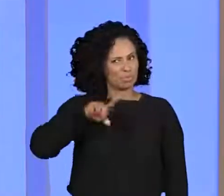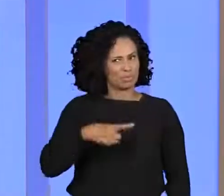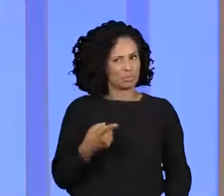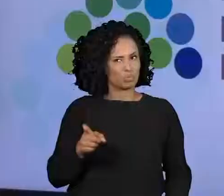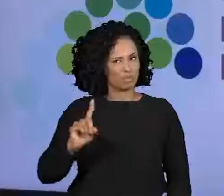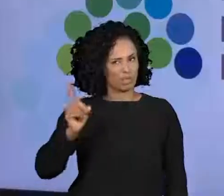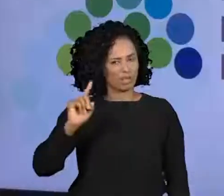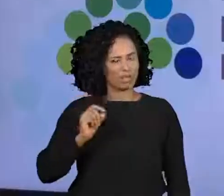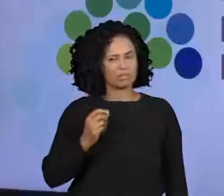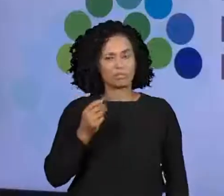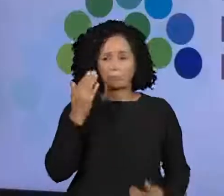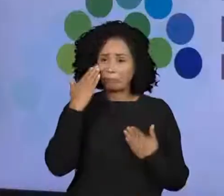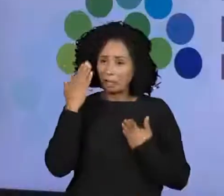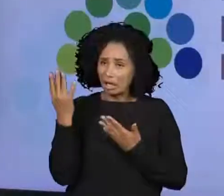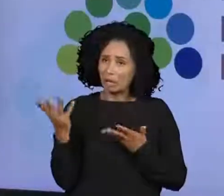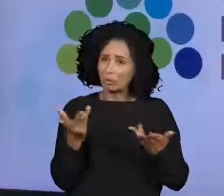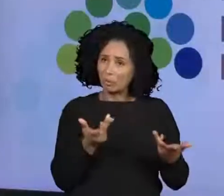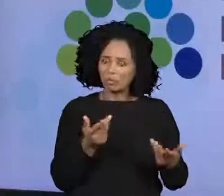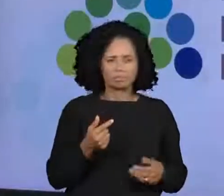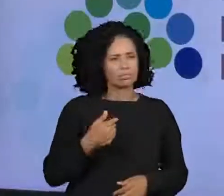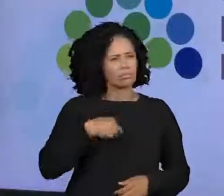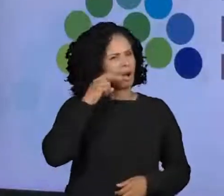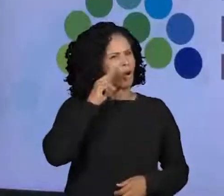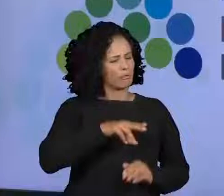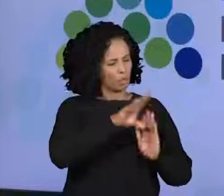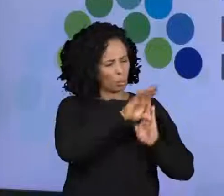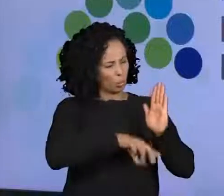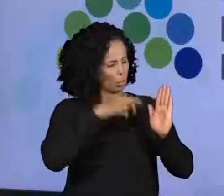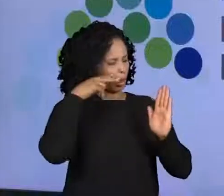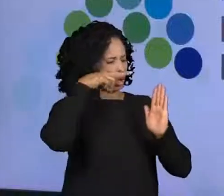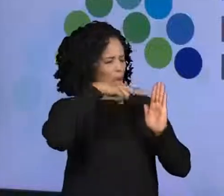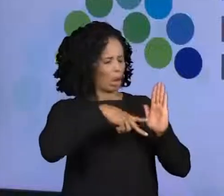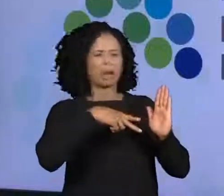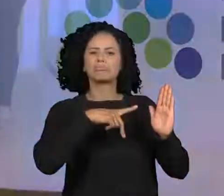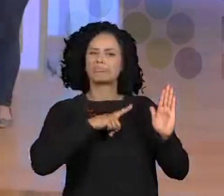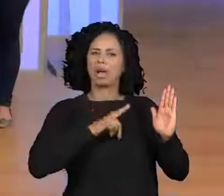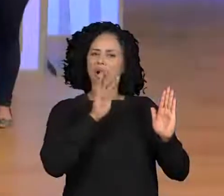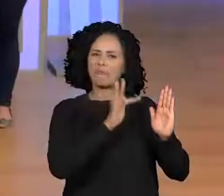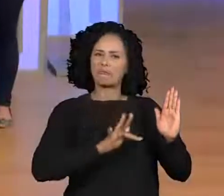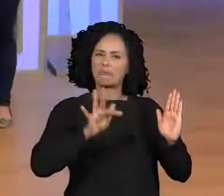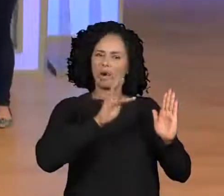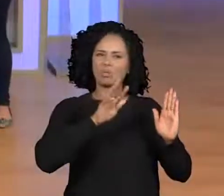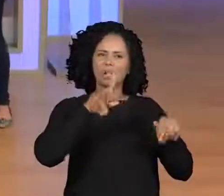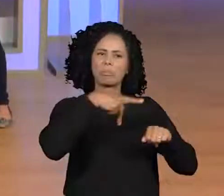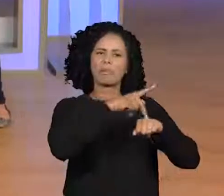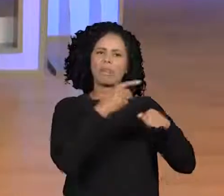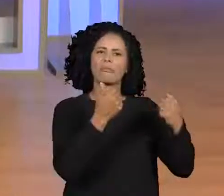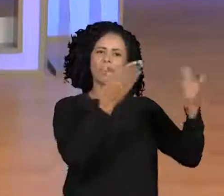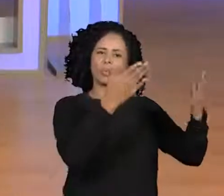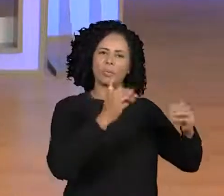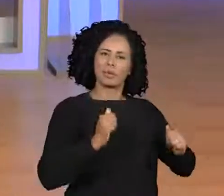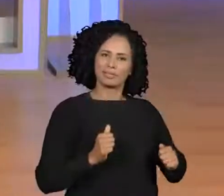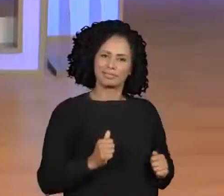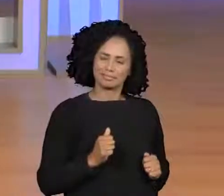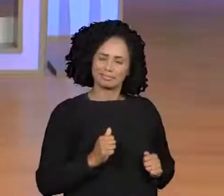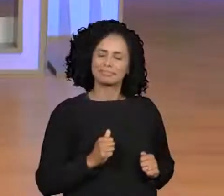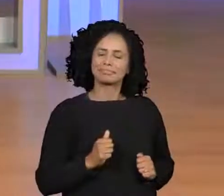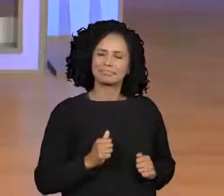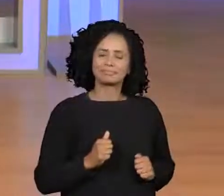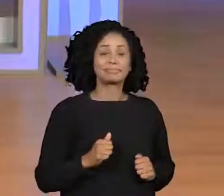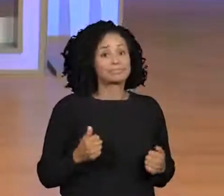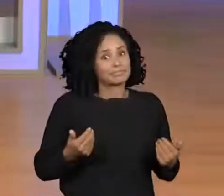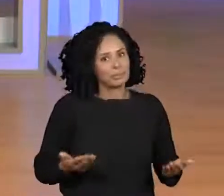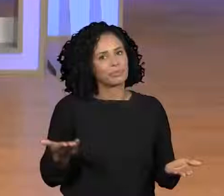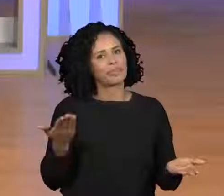professor. Obrigado, professor. Eu vi no seu currículo a faculdade de Stanford Shuberries. Para essa aula de hoje, vamos